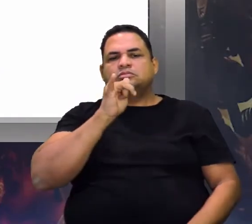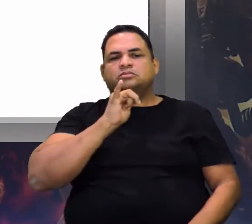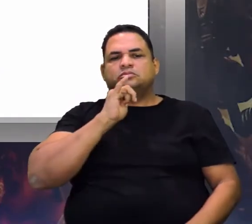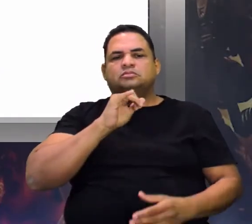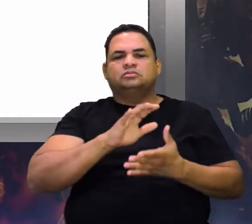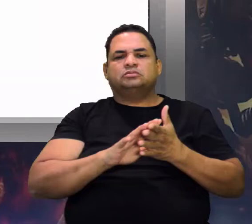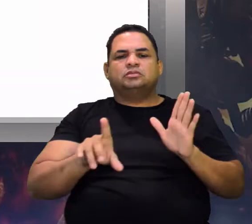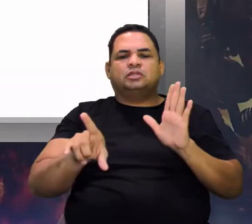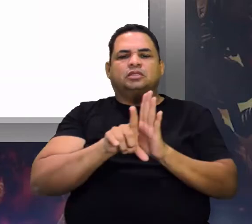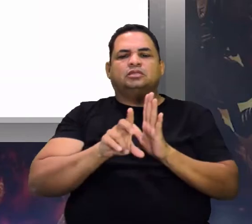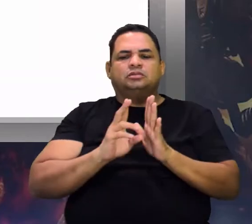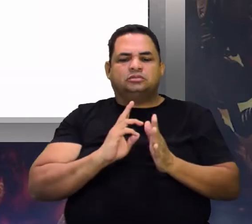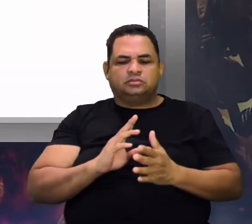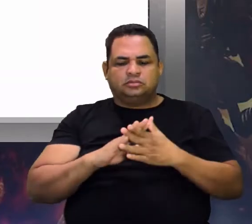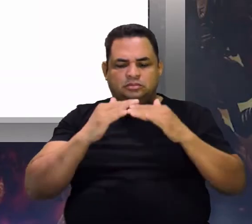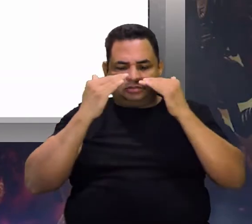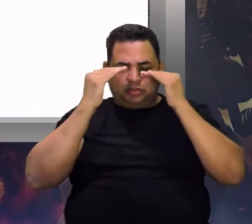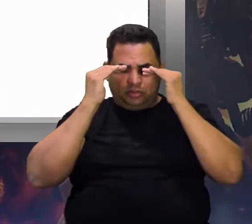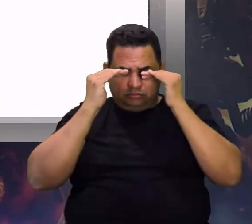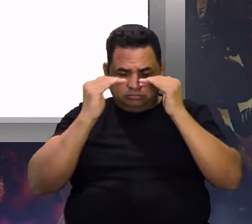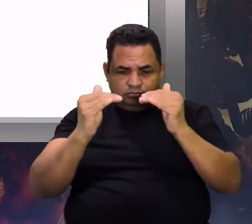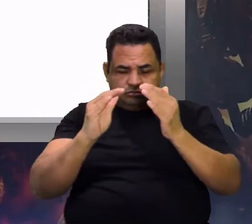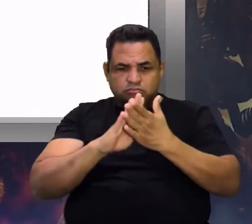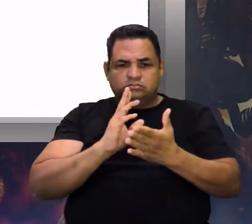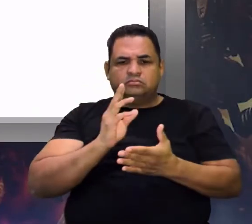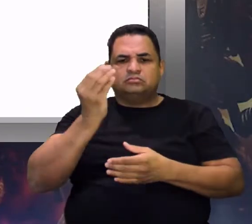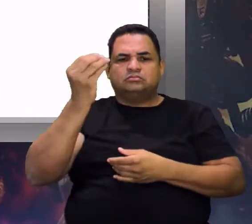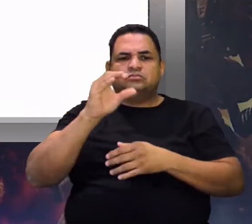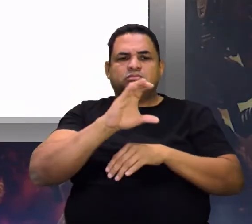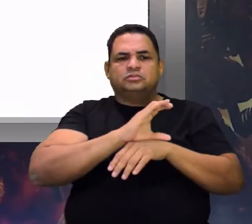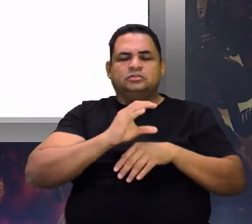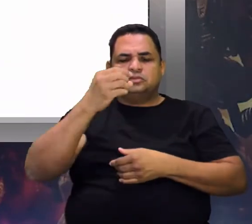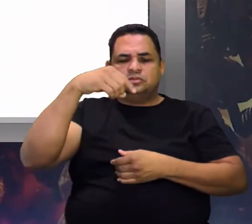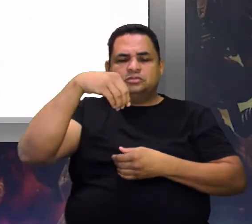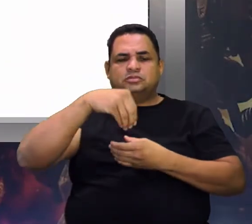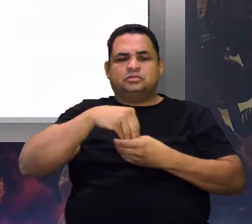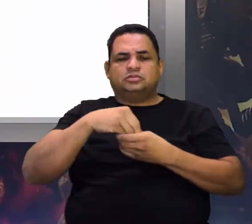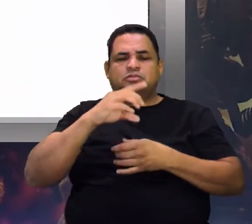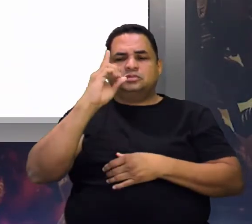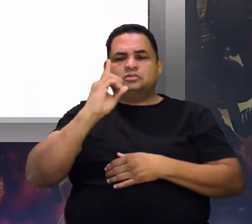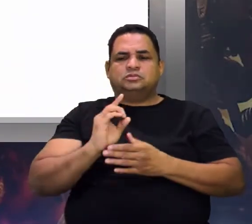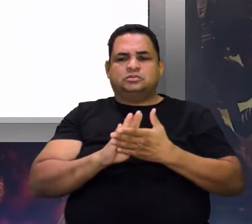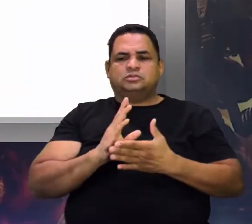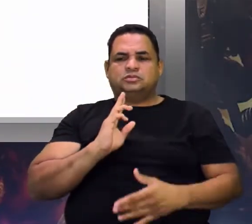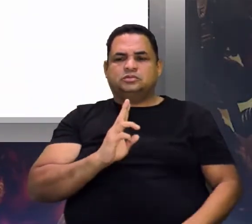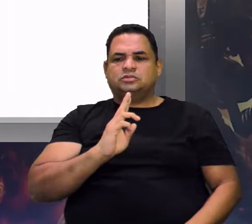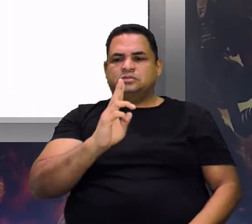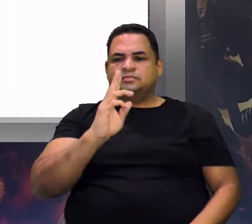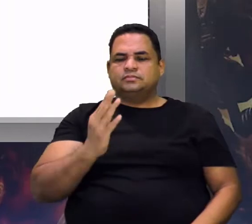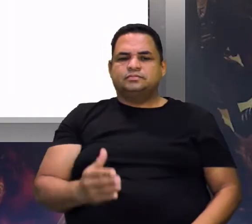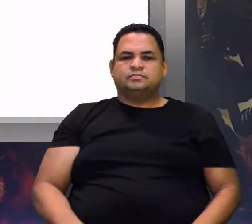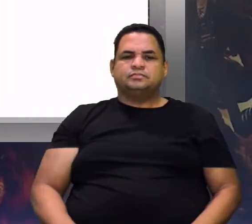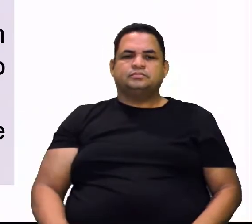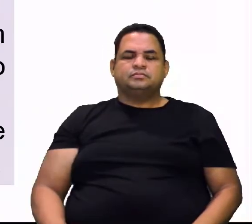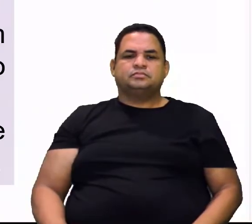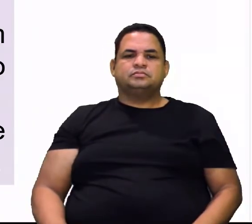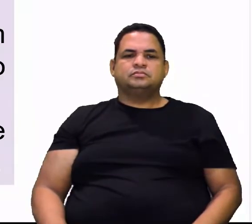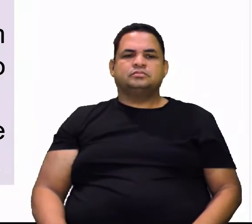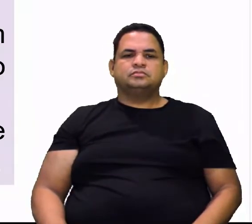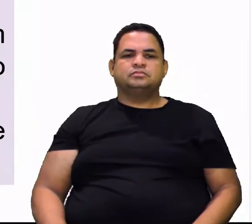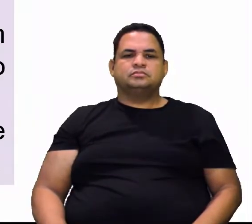que são seguidas dentro das nossas constituições, dentro do nosso direito, ela é seguida até hoje. Na tela para